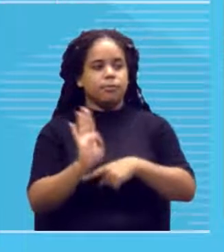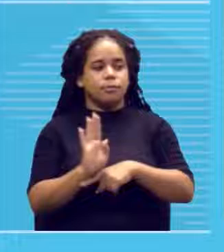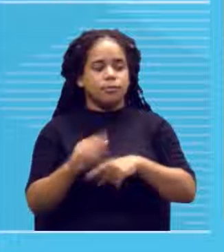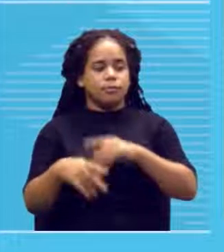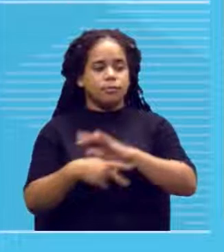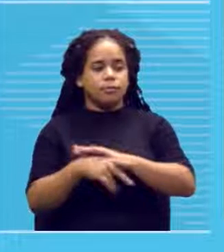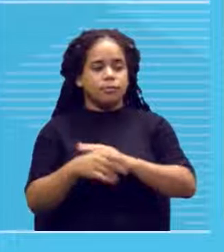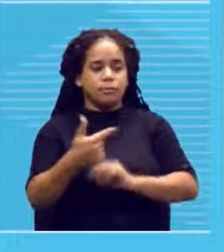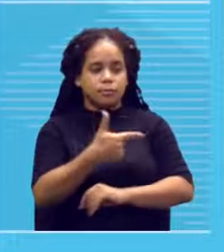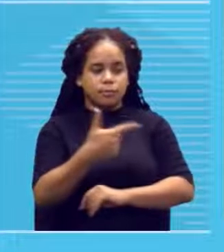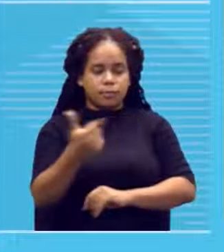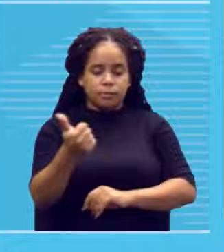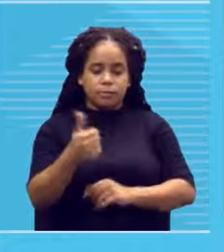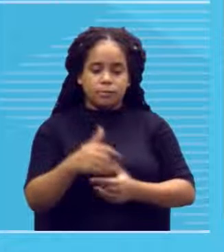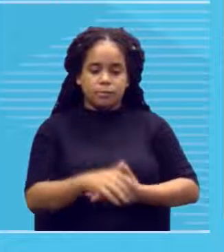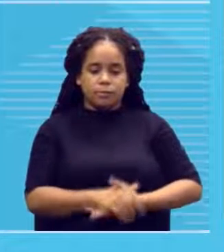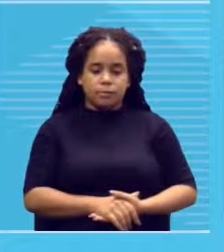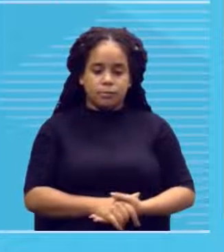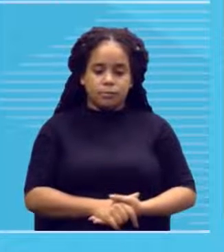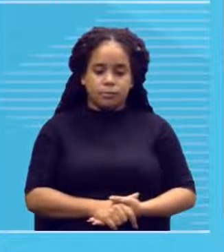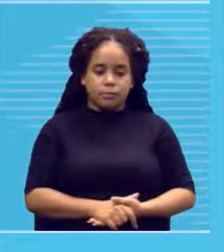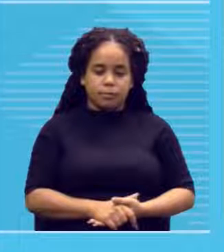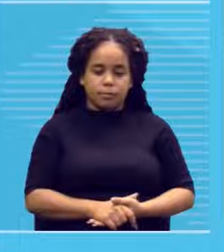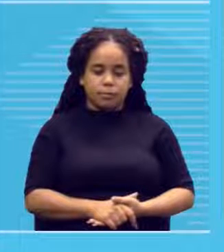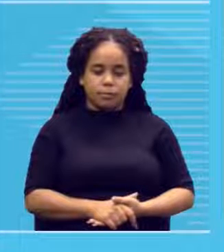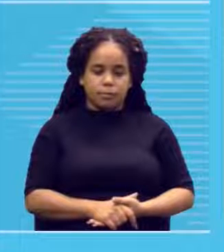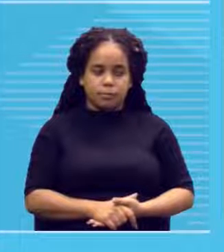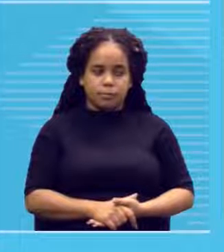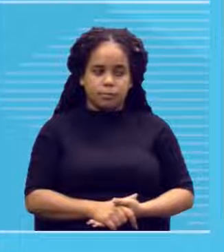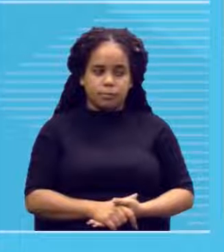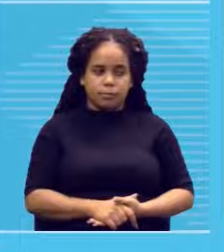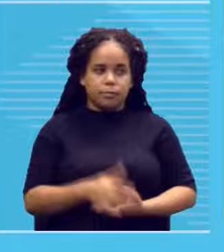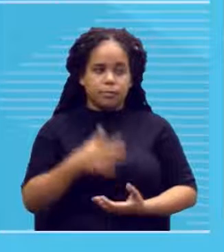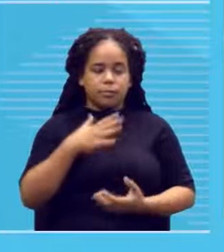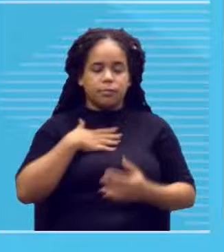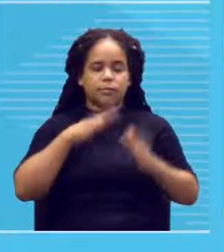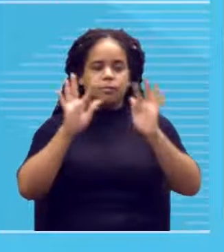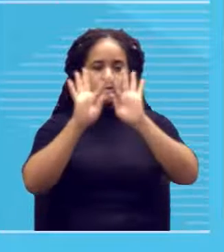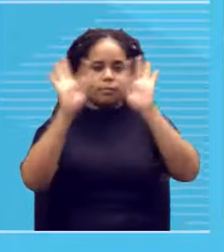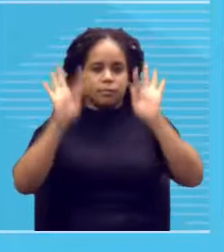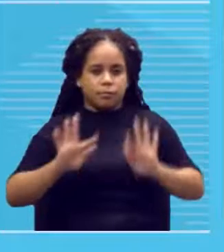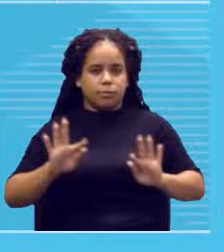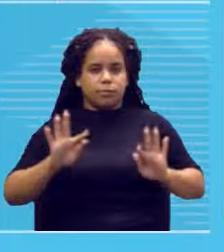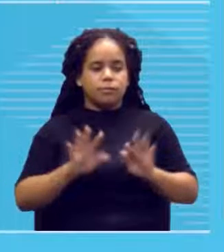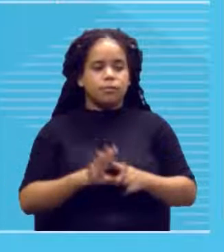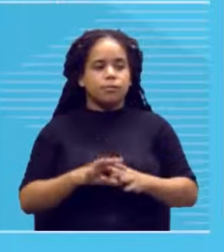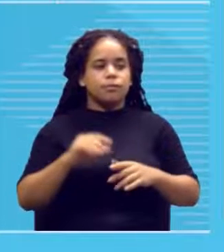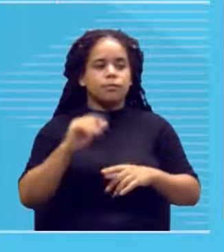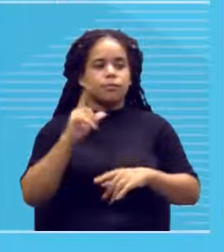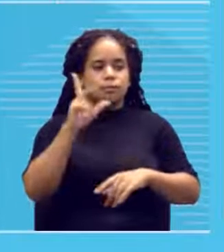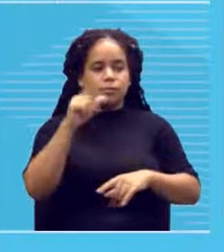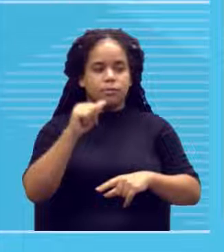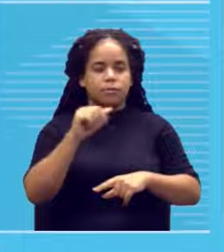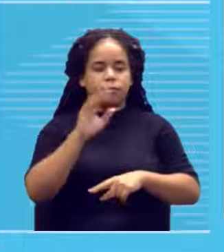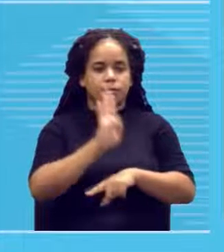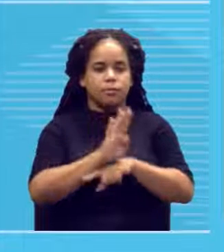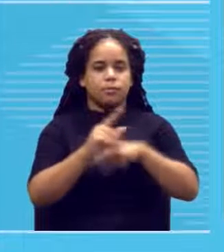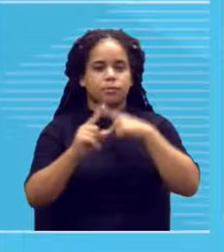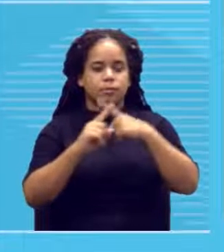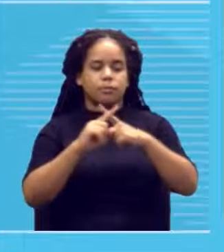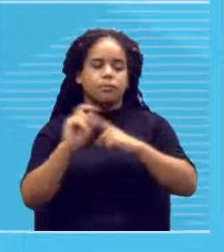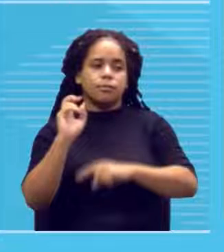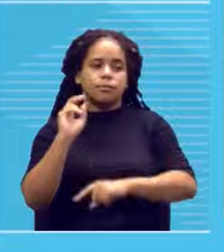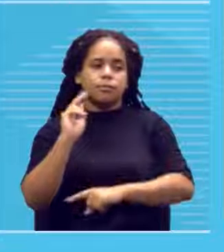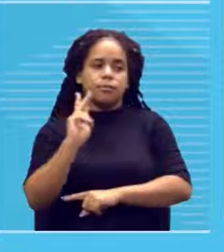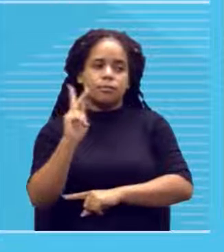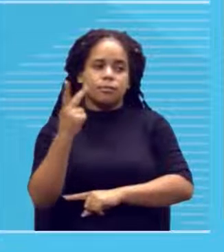21 Ok então a minha fórmula aí ó base vezes altura 21 x